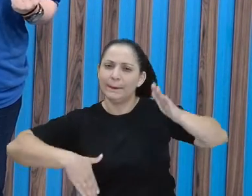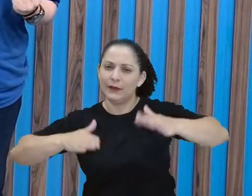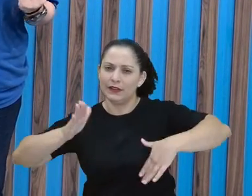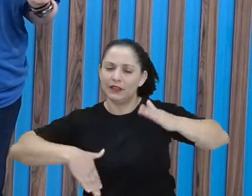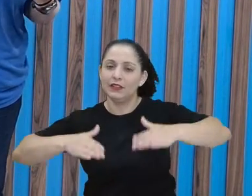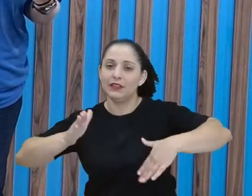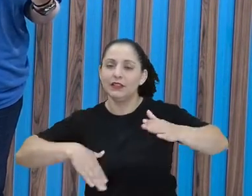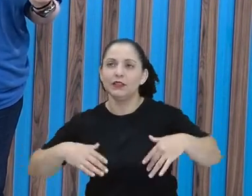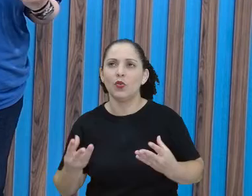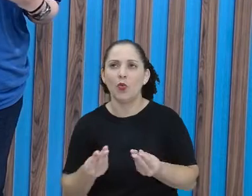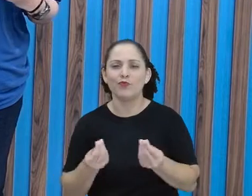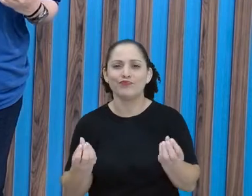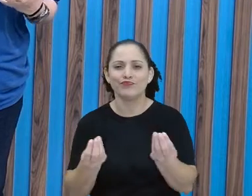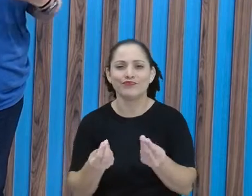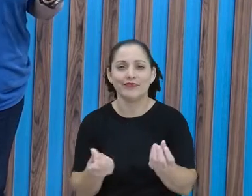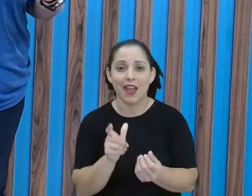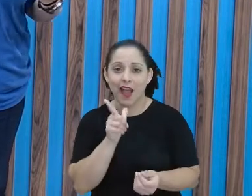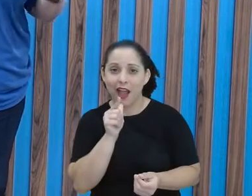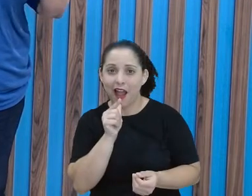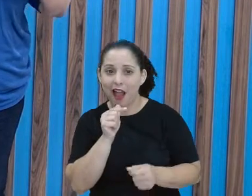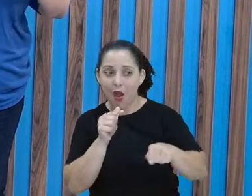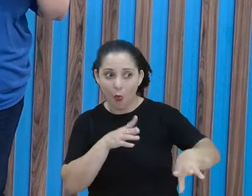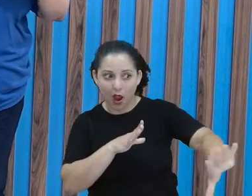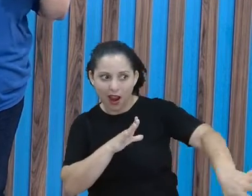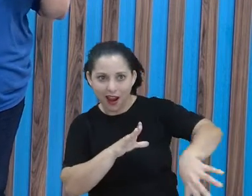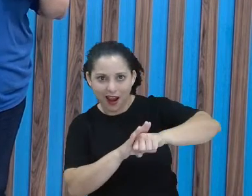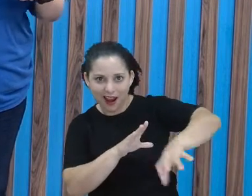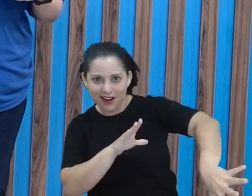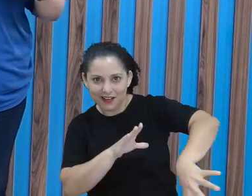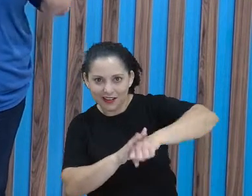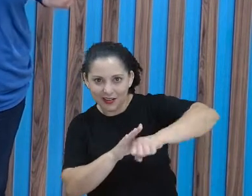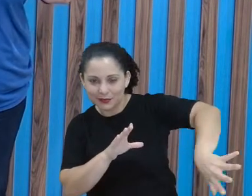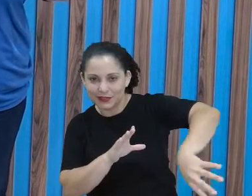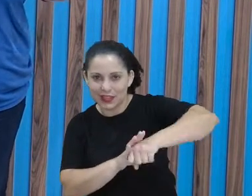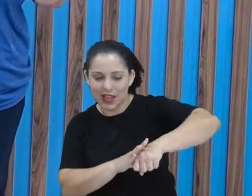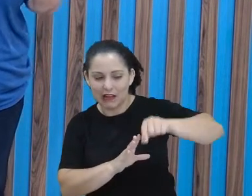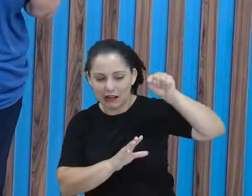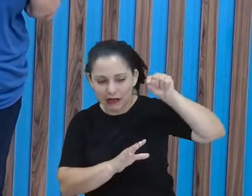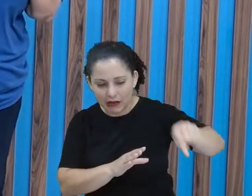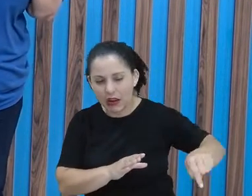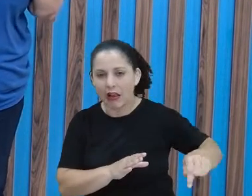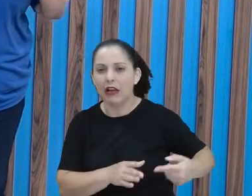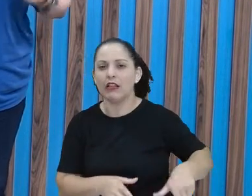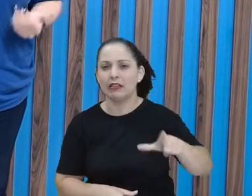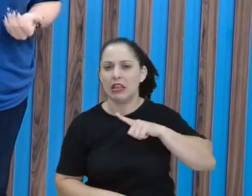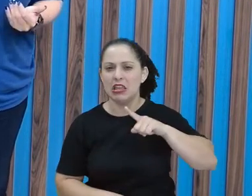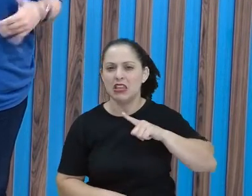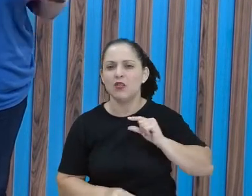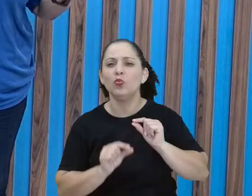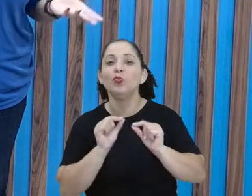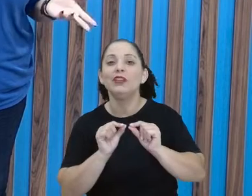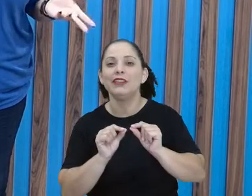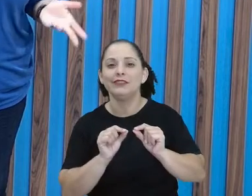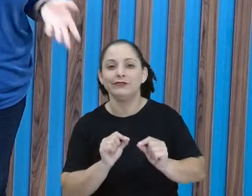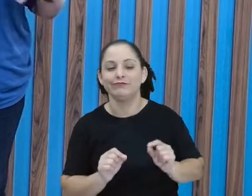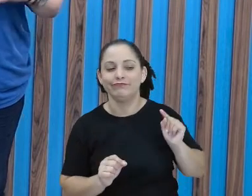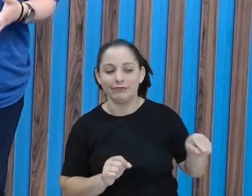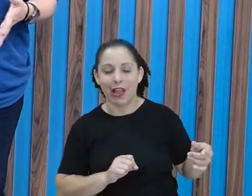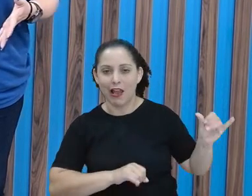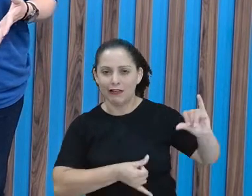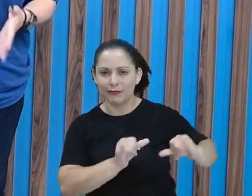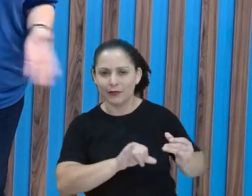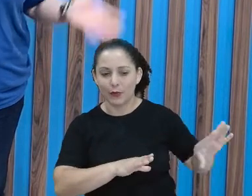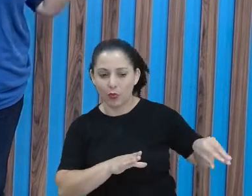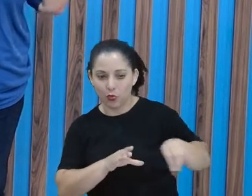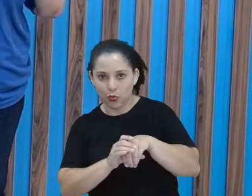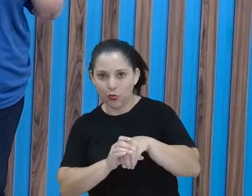né, de como é que essa água chega do manancial, né? Se tem alguma coisa especial, tá certo? Vai depender disso para a